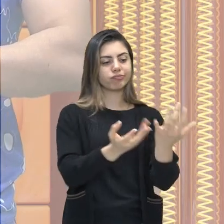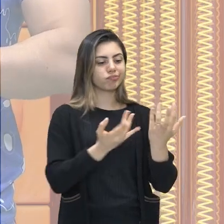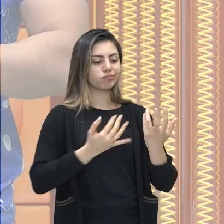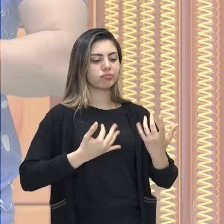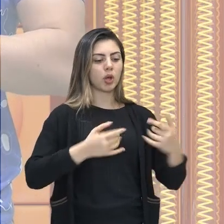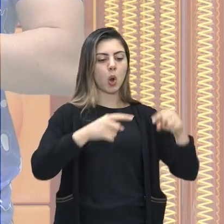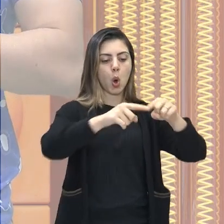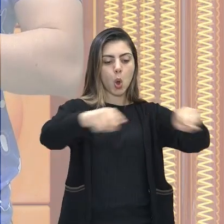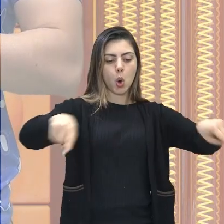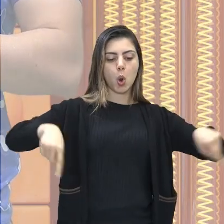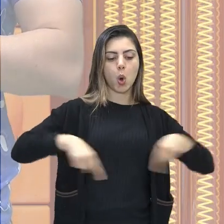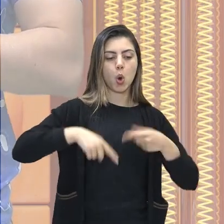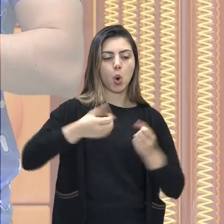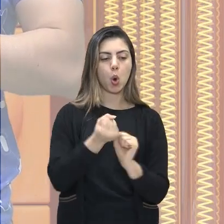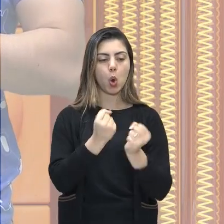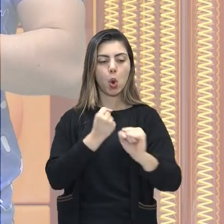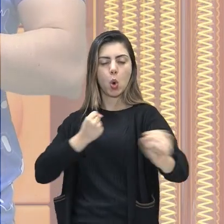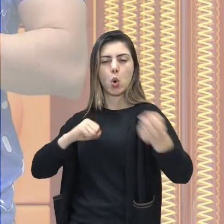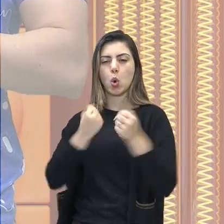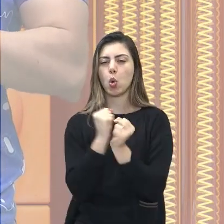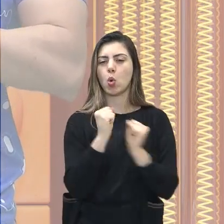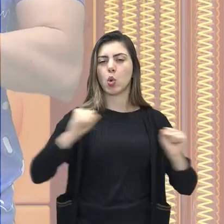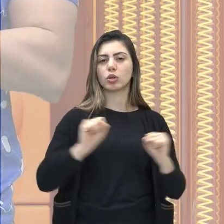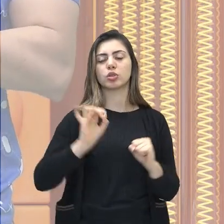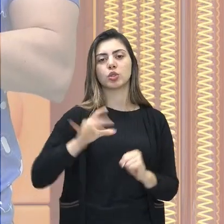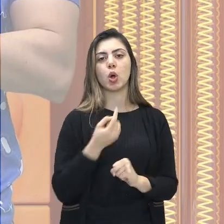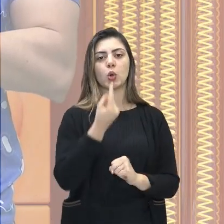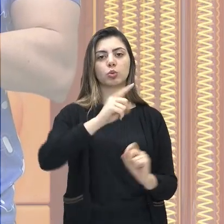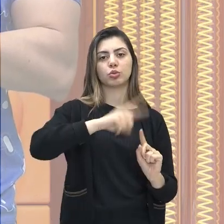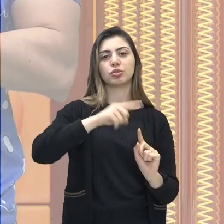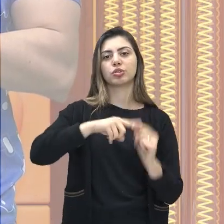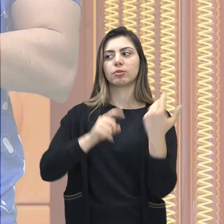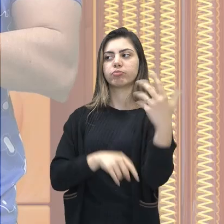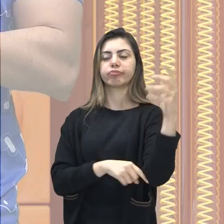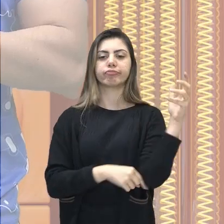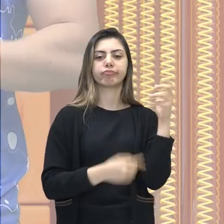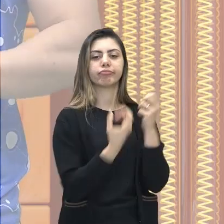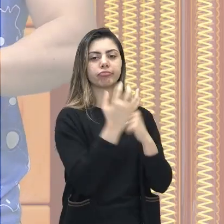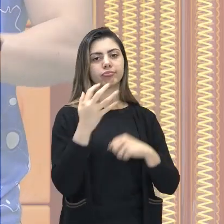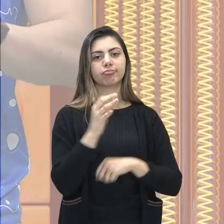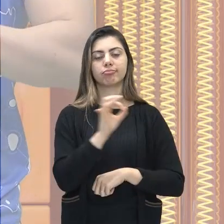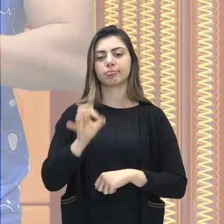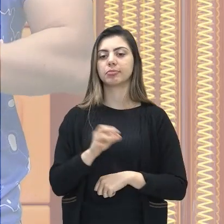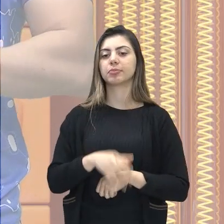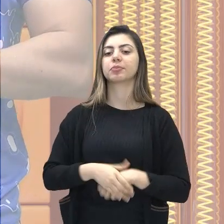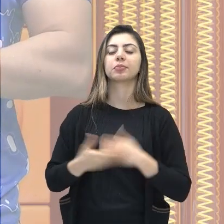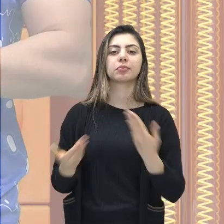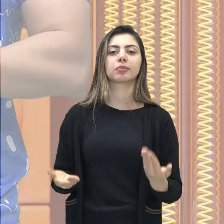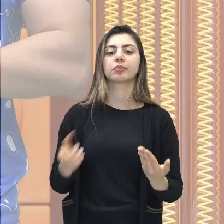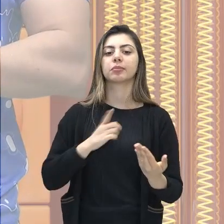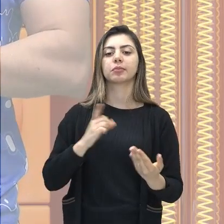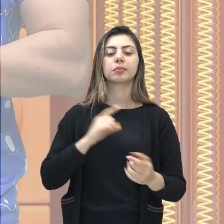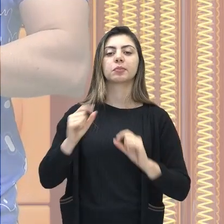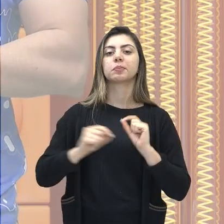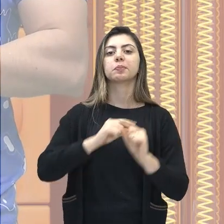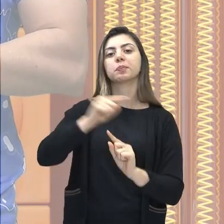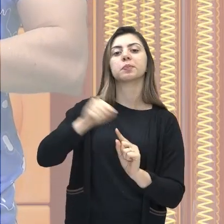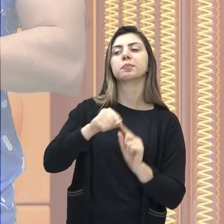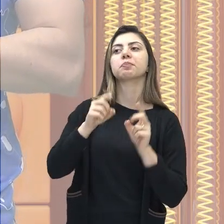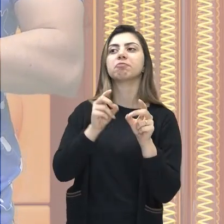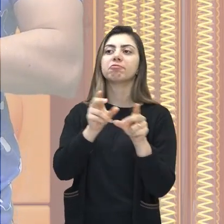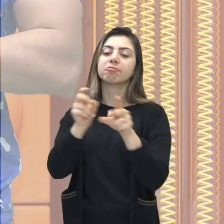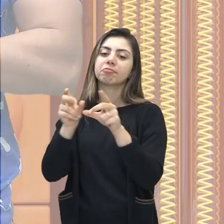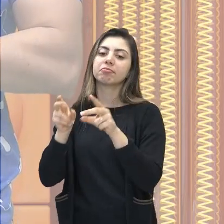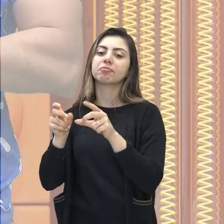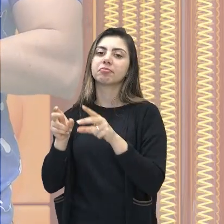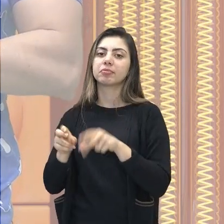propriedades, onde a gente tem a monocultura, o cultivo de um só produto, nesse exemplo que eu estou dando, a cana-de-açúcar, tá? E tudo o que se produz é destinado ao mercado externo e a